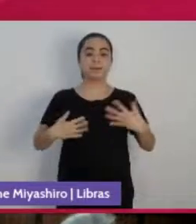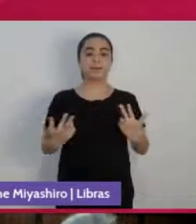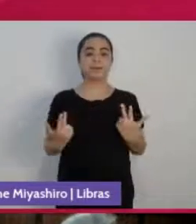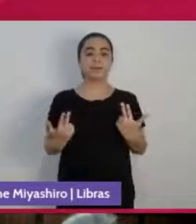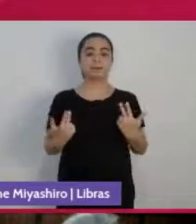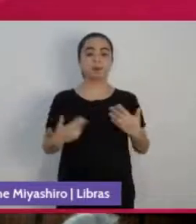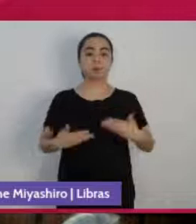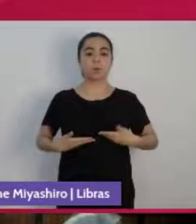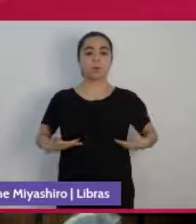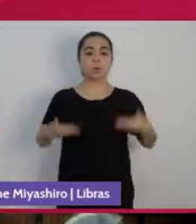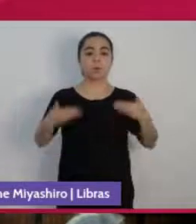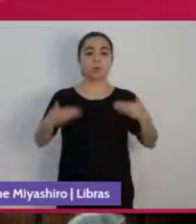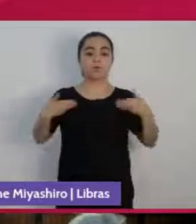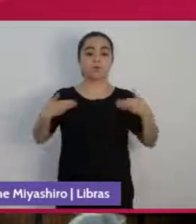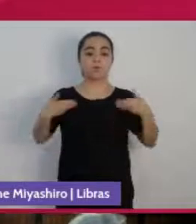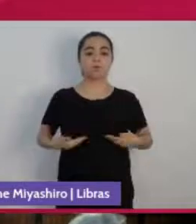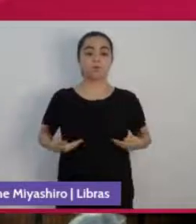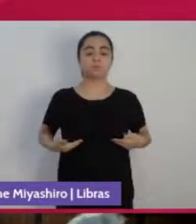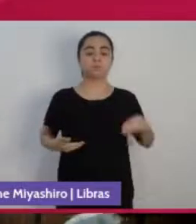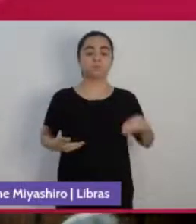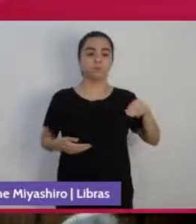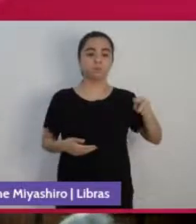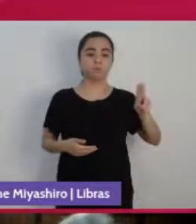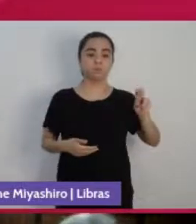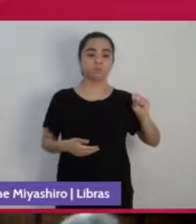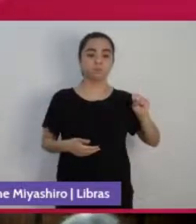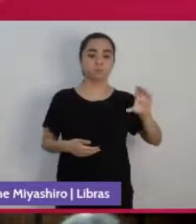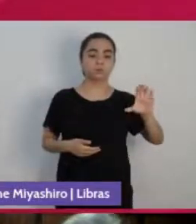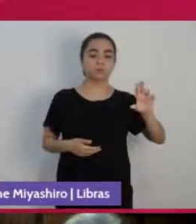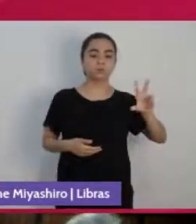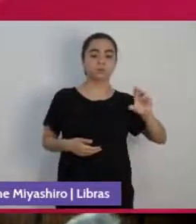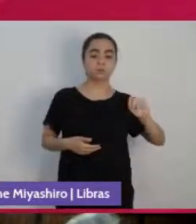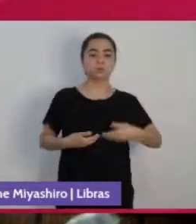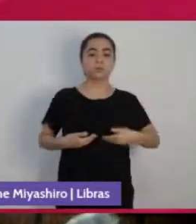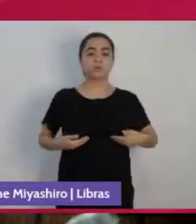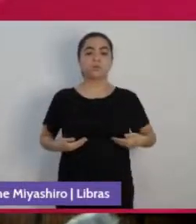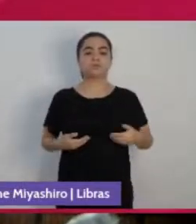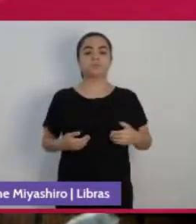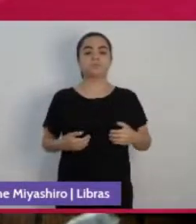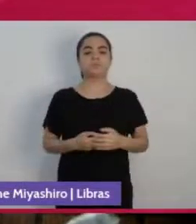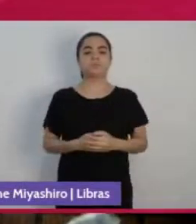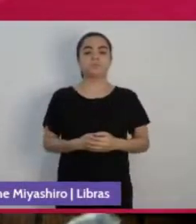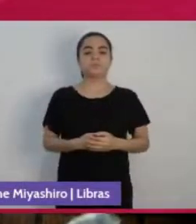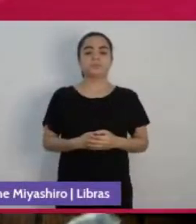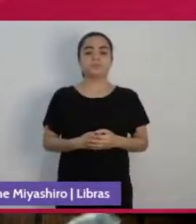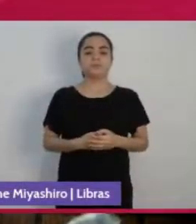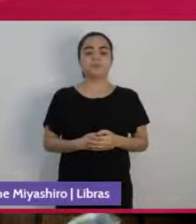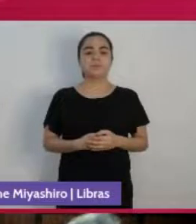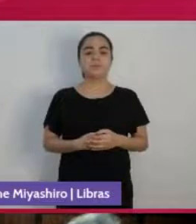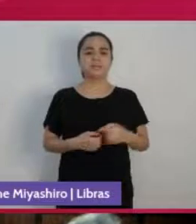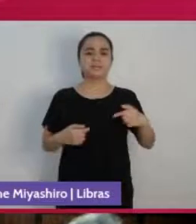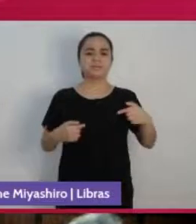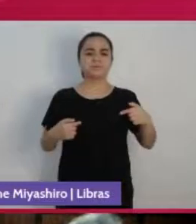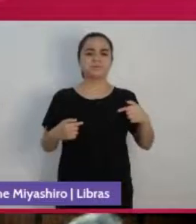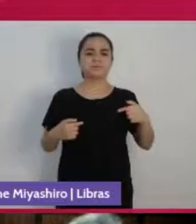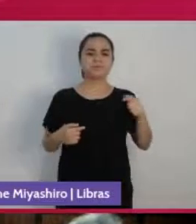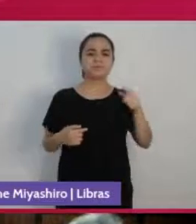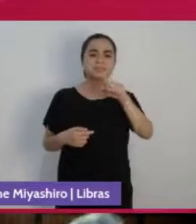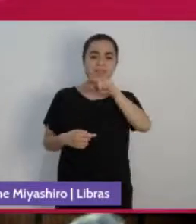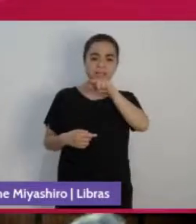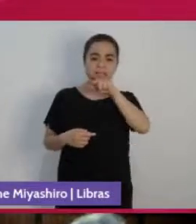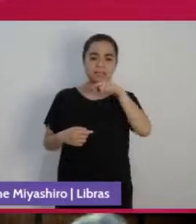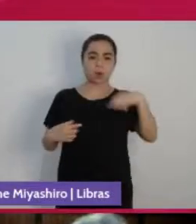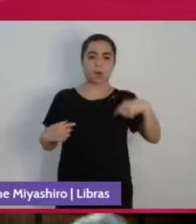deve ser visto no mínimo até a altura da papila. Que é isso daqui? O mamilo